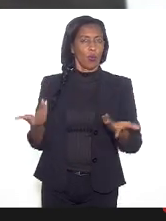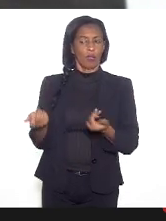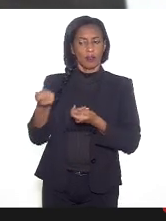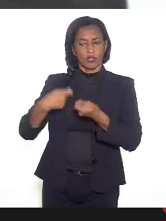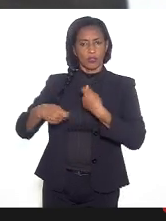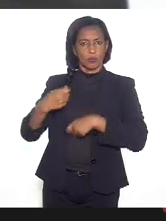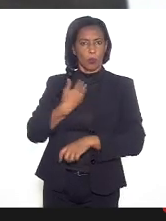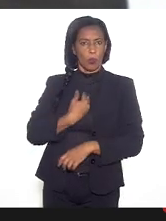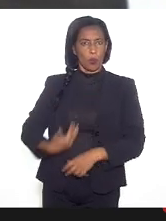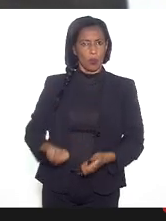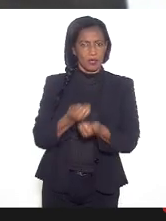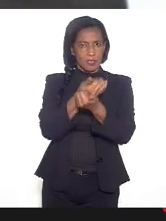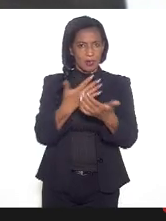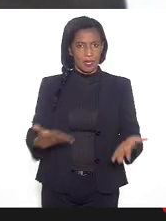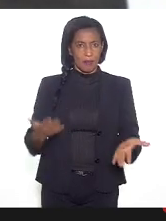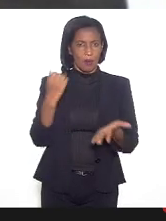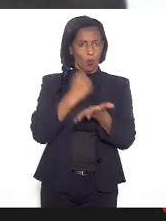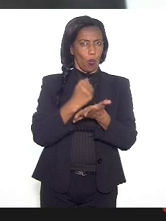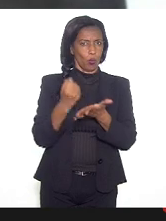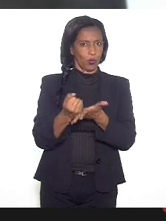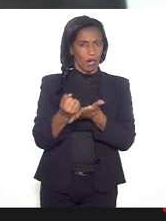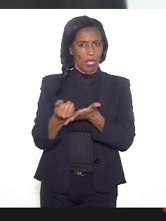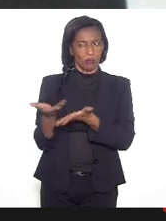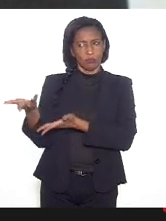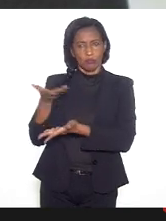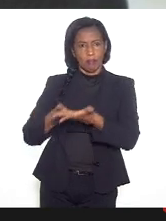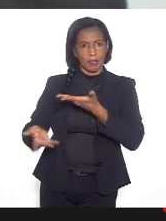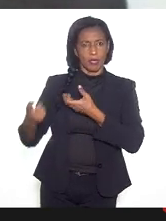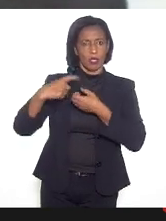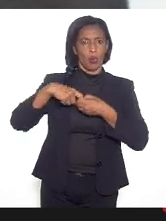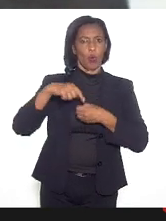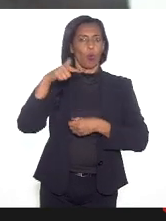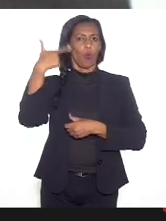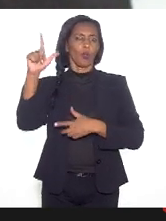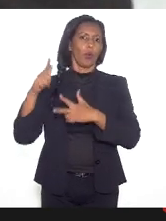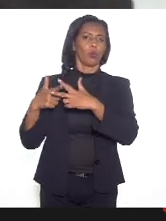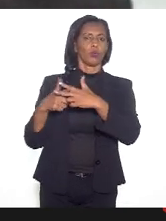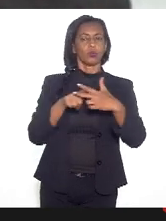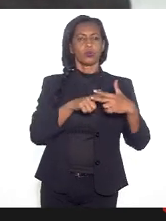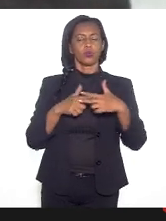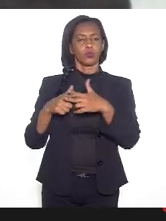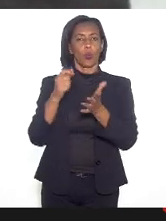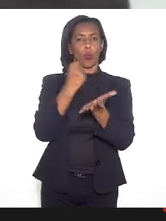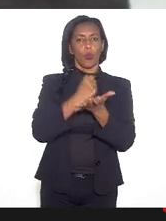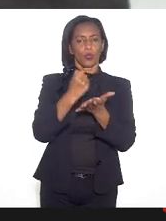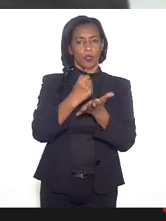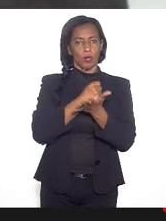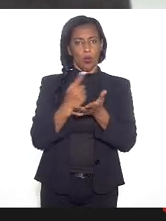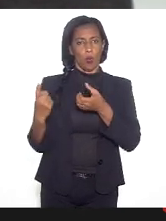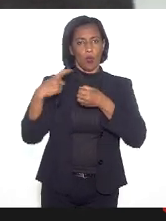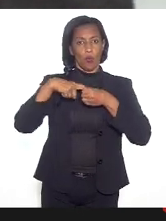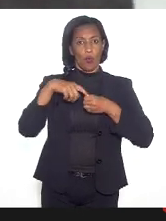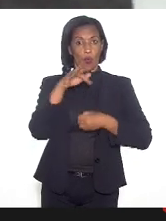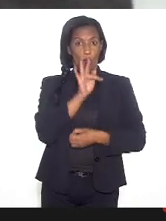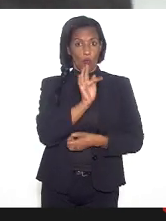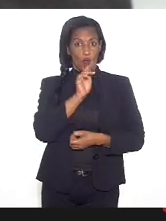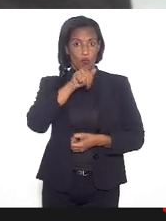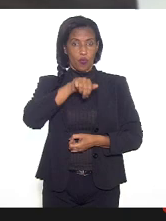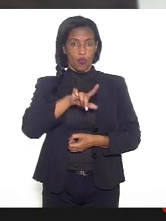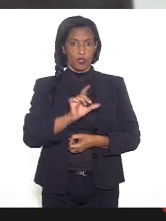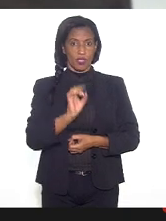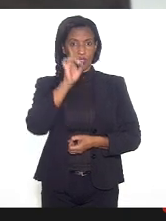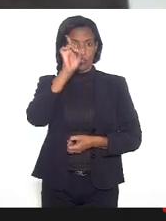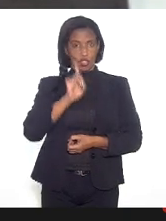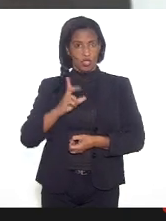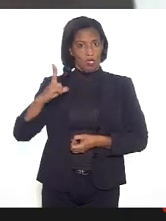administração pública celebrar contrato, termo de parceria, contrato de gestão ou qualquer outro ajuste contratual ou convenial com fundação de direito privado,